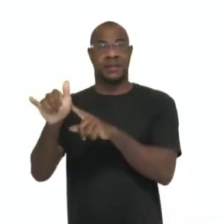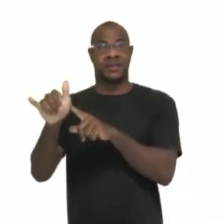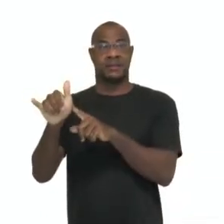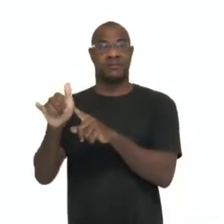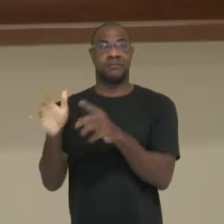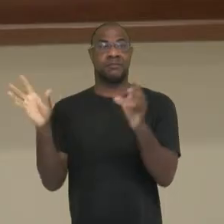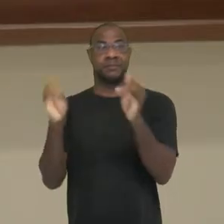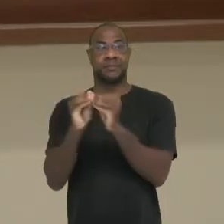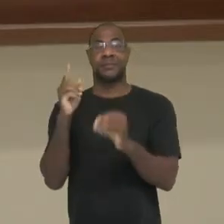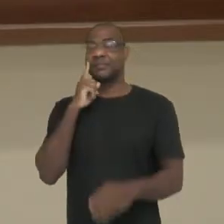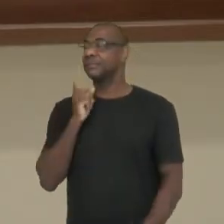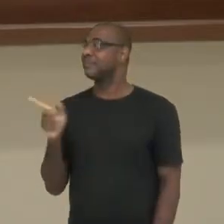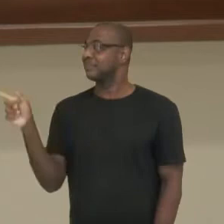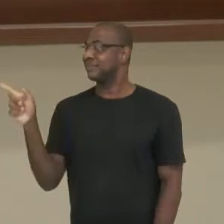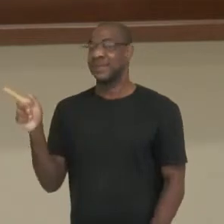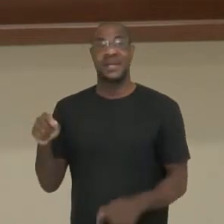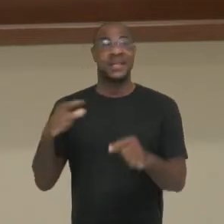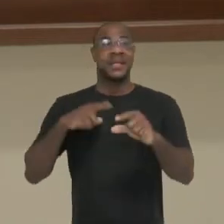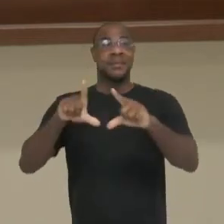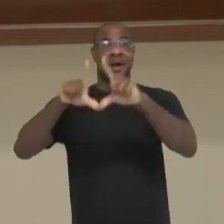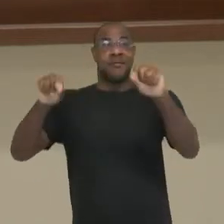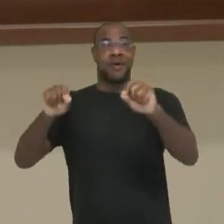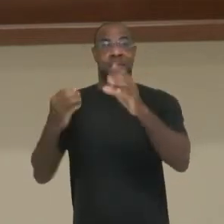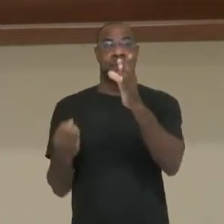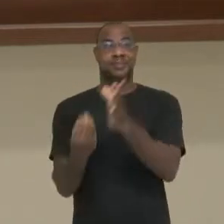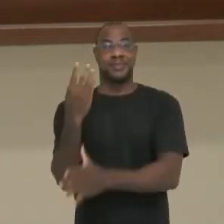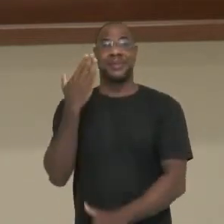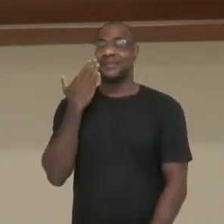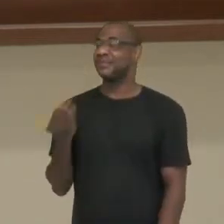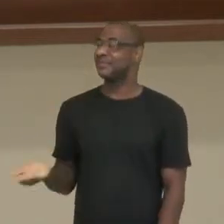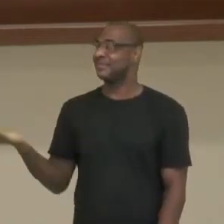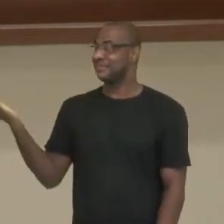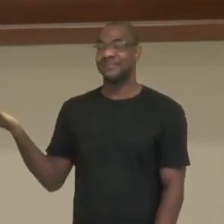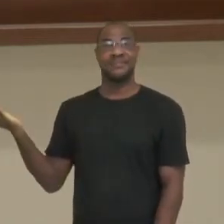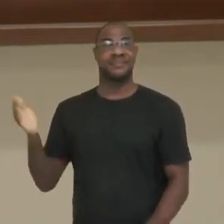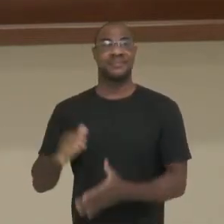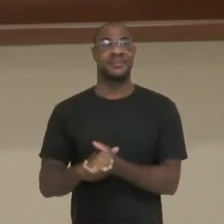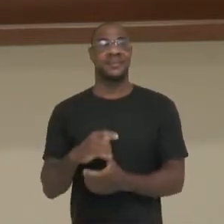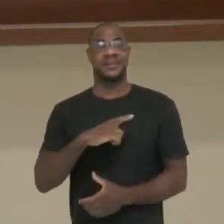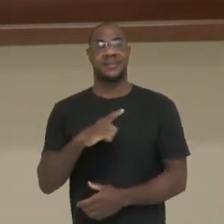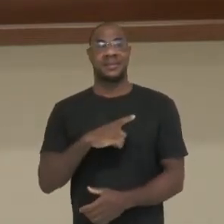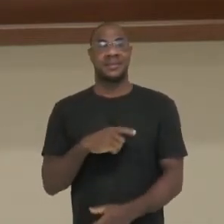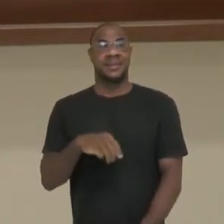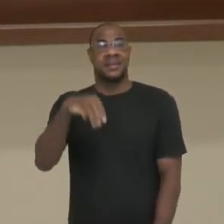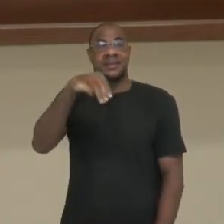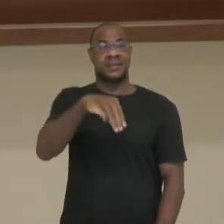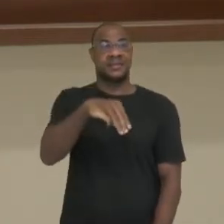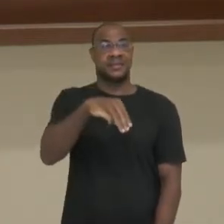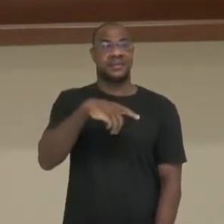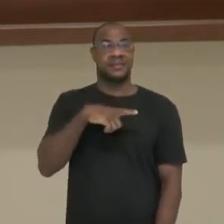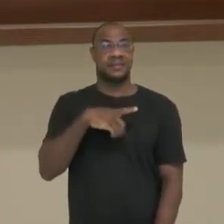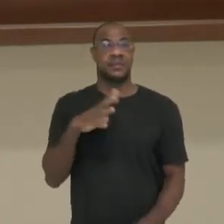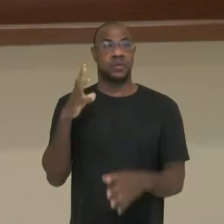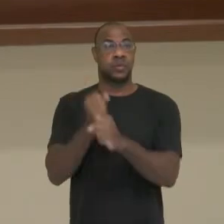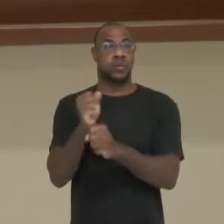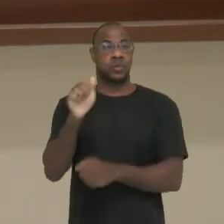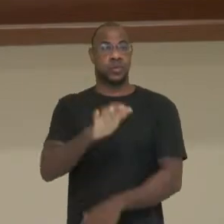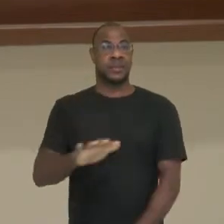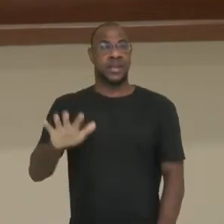uma fórmula aí de permutação, aonde eu tenho o N fatorial, que é o meu